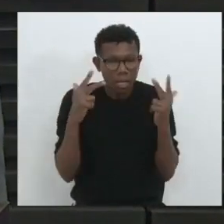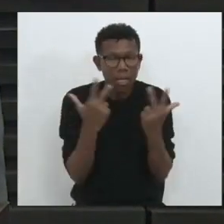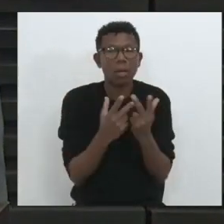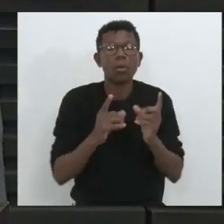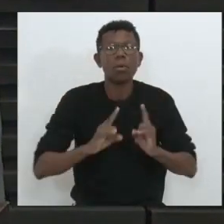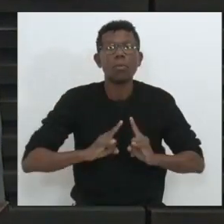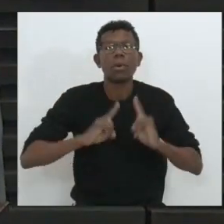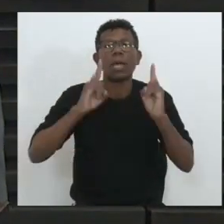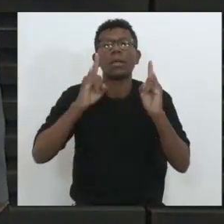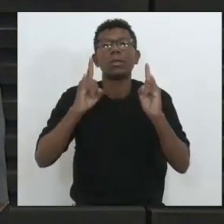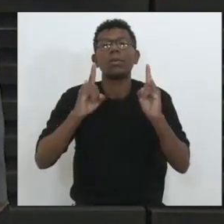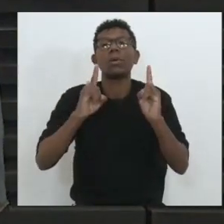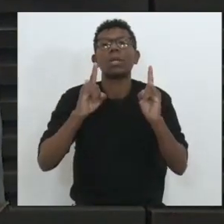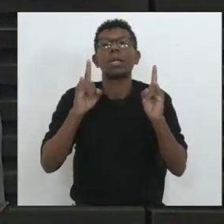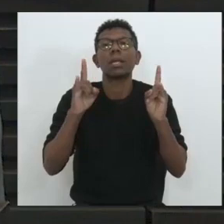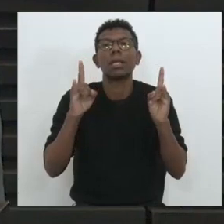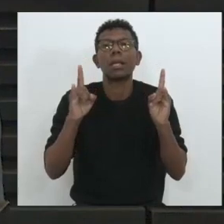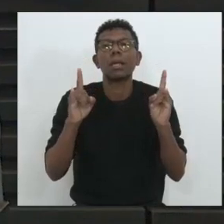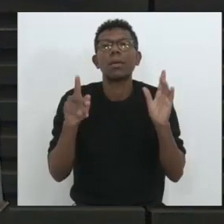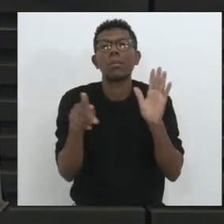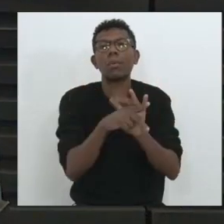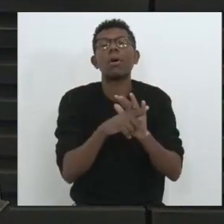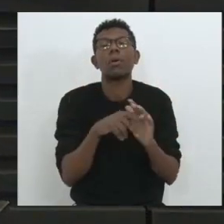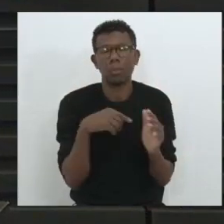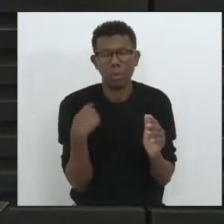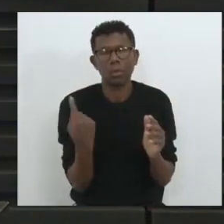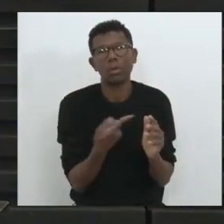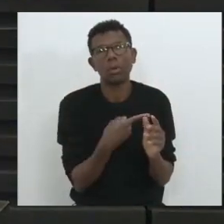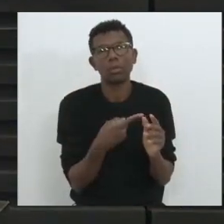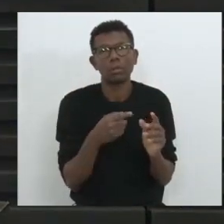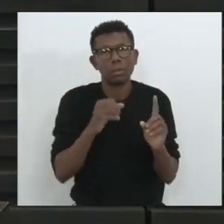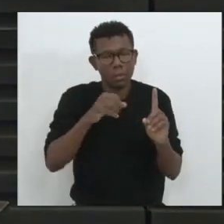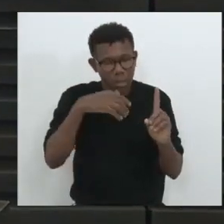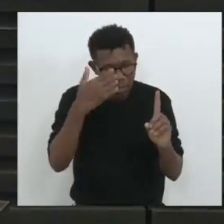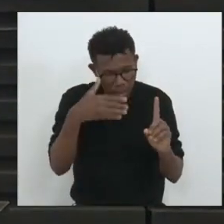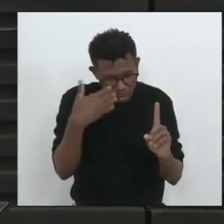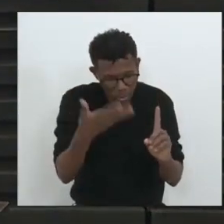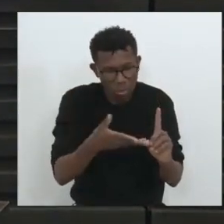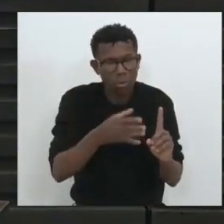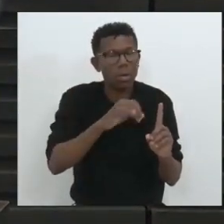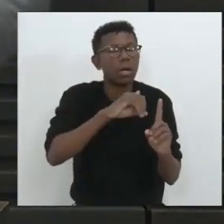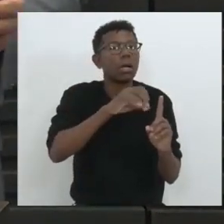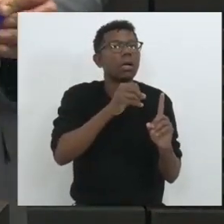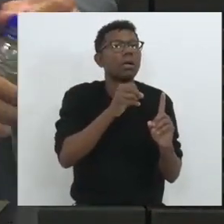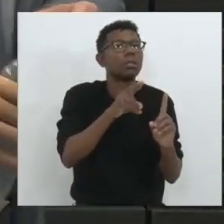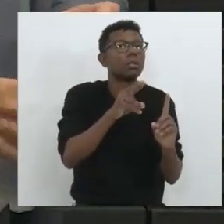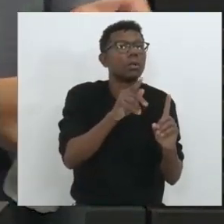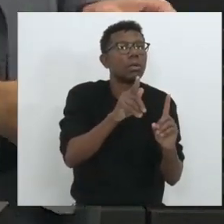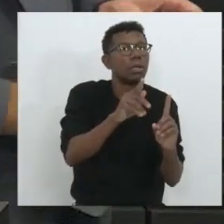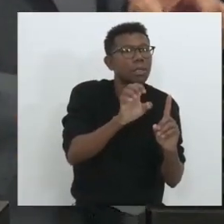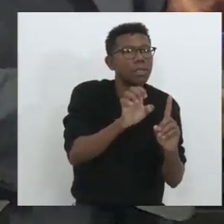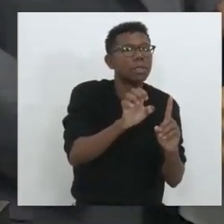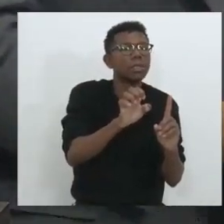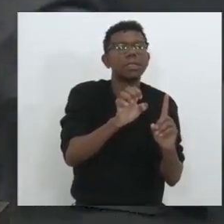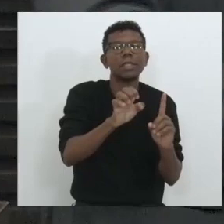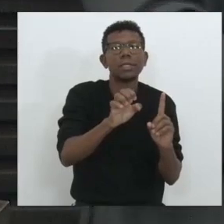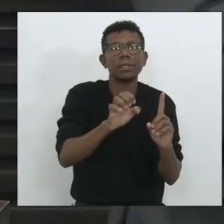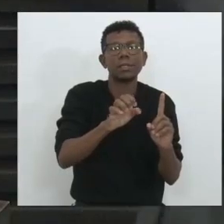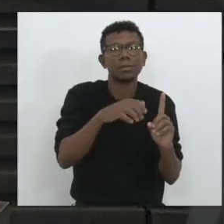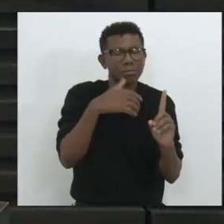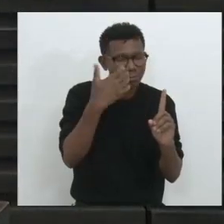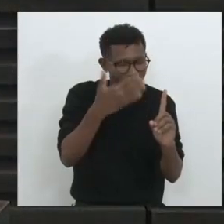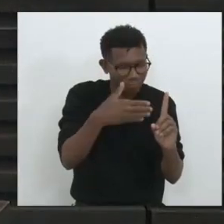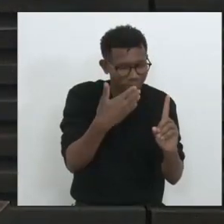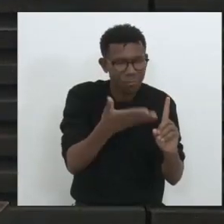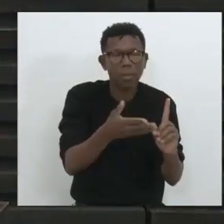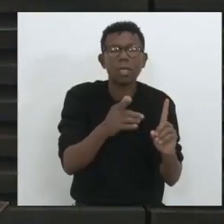honra maior e eu quero aqui parabenizar o Jorge Jorge para nós é um prazer é uma honra e dizer que o Geraldo ele